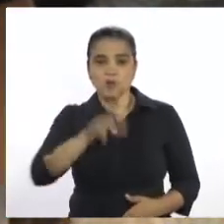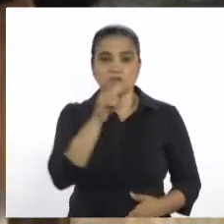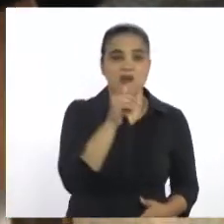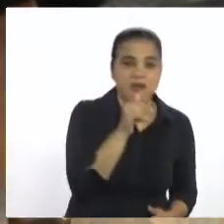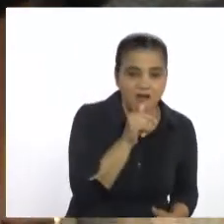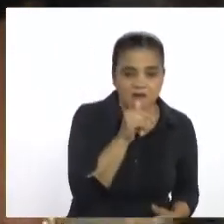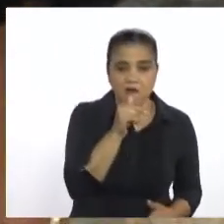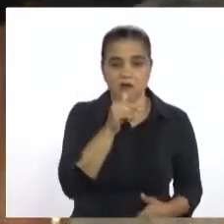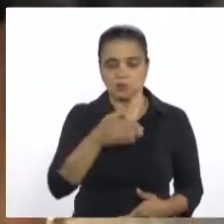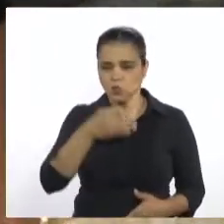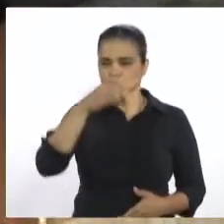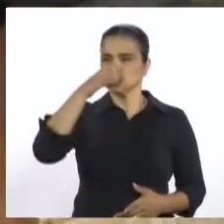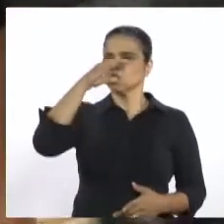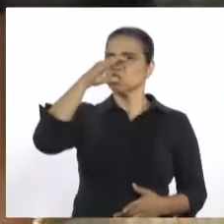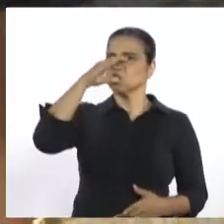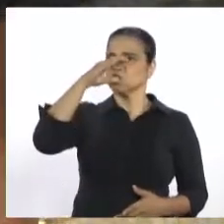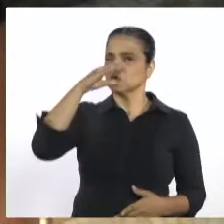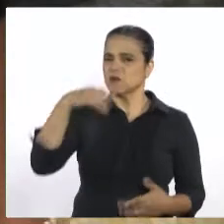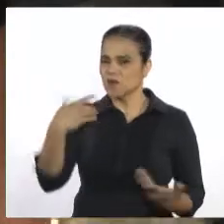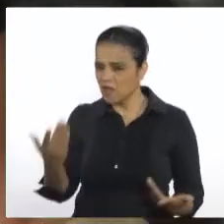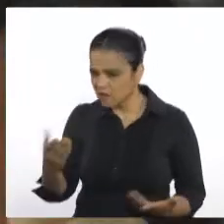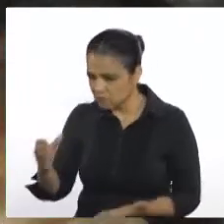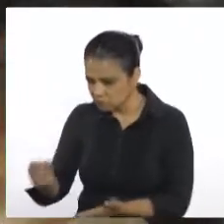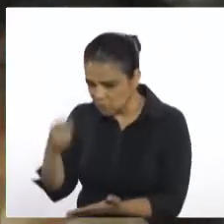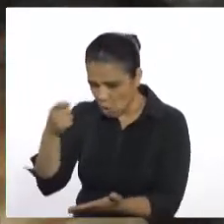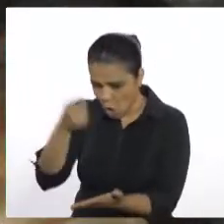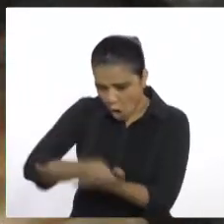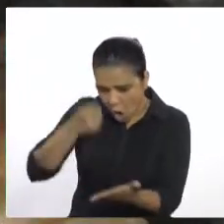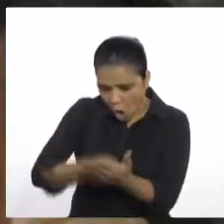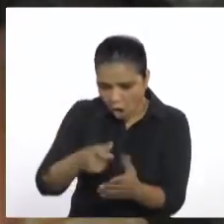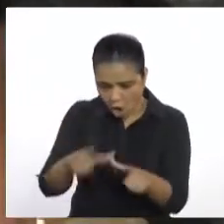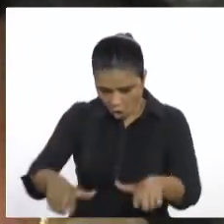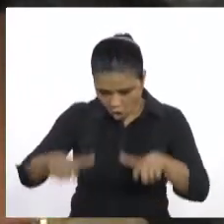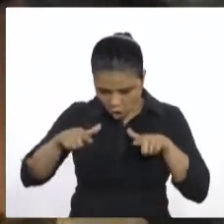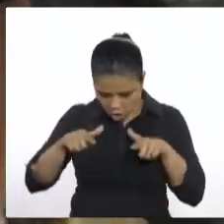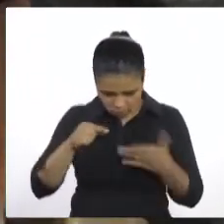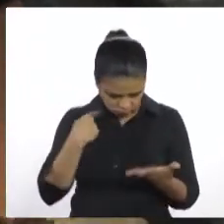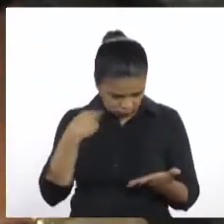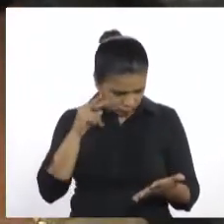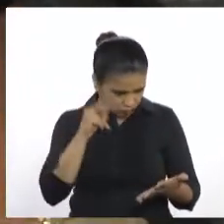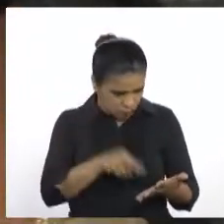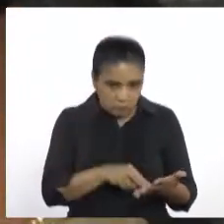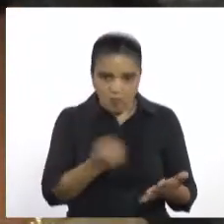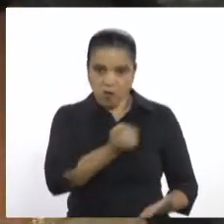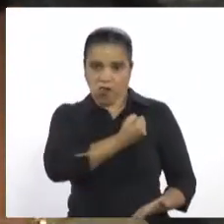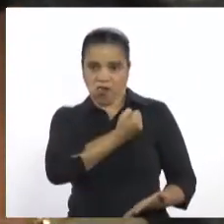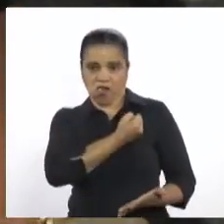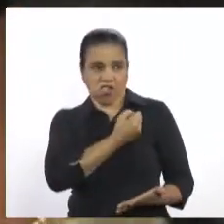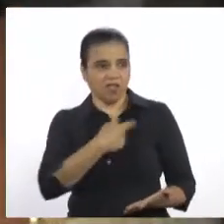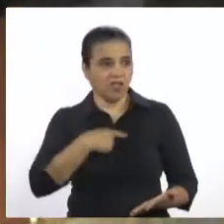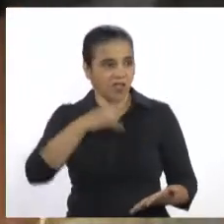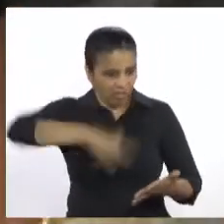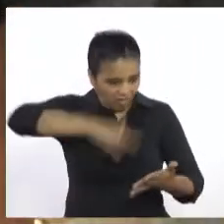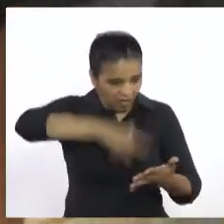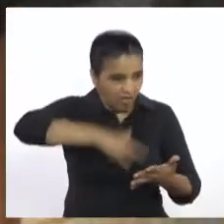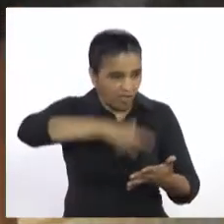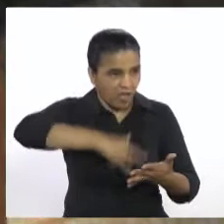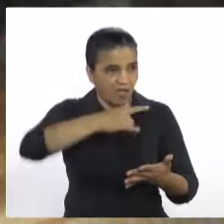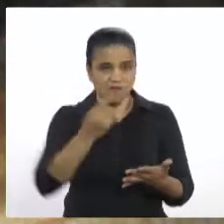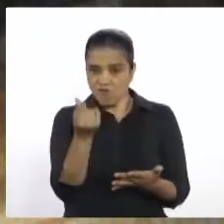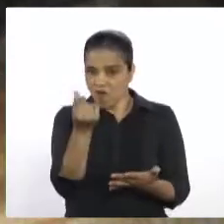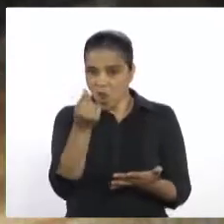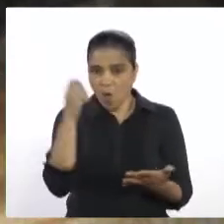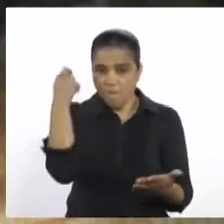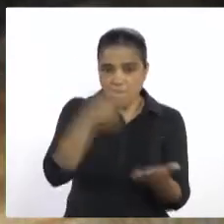pagar a conta, vai pagar por uma água podre? E quem vai trazer o ressarcimento por todas as águas que